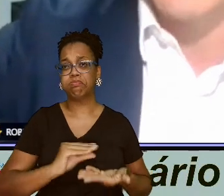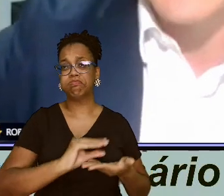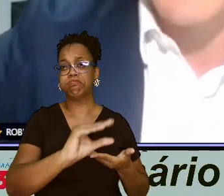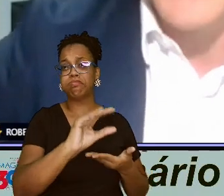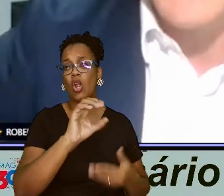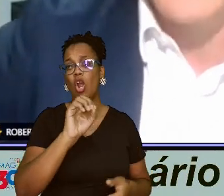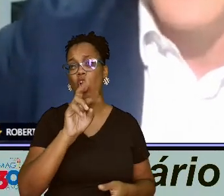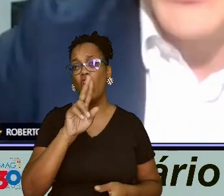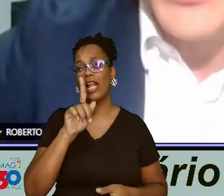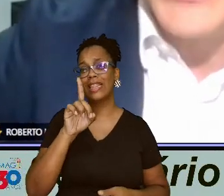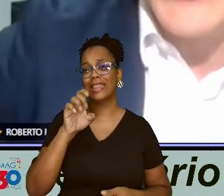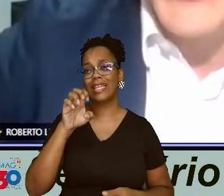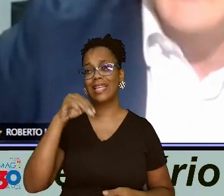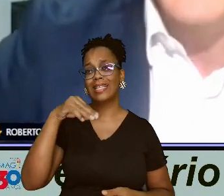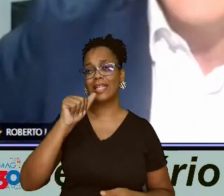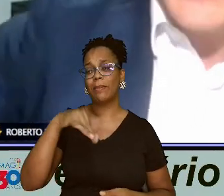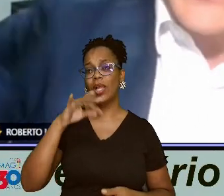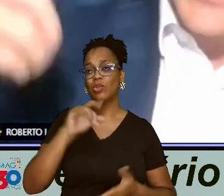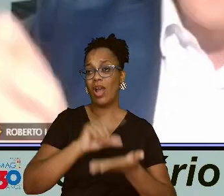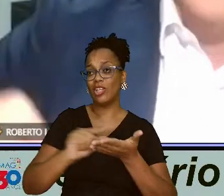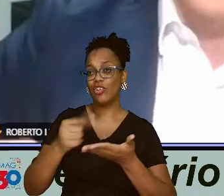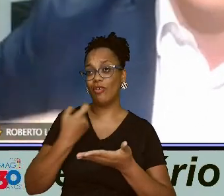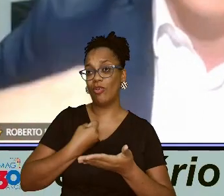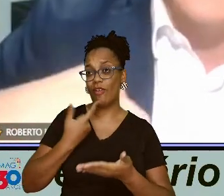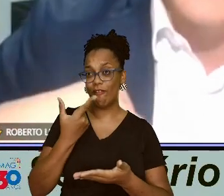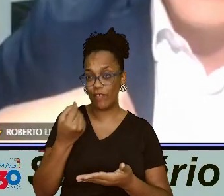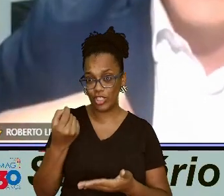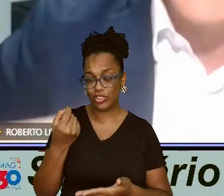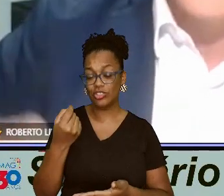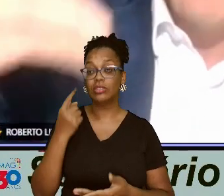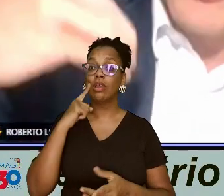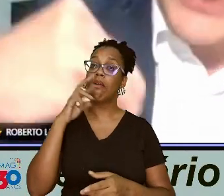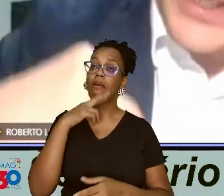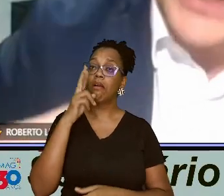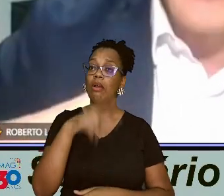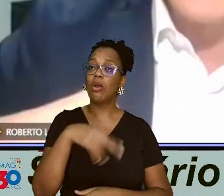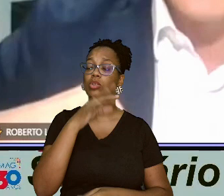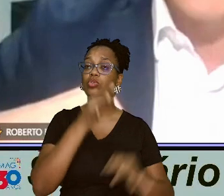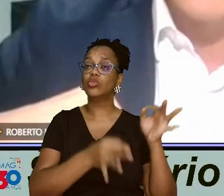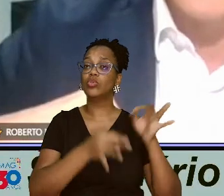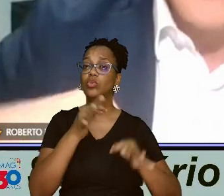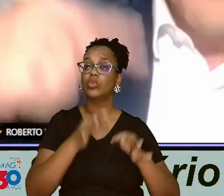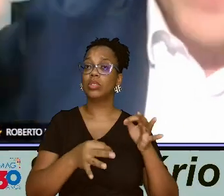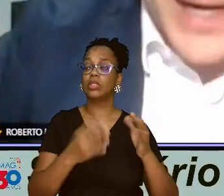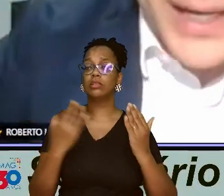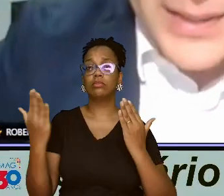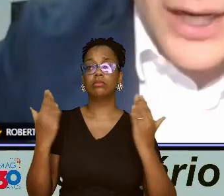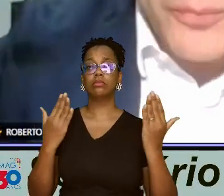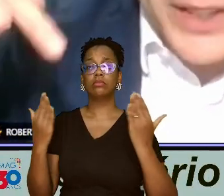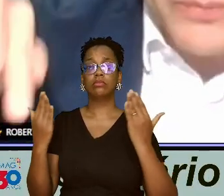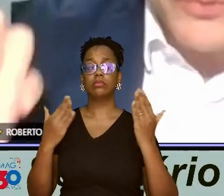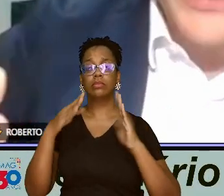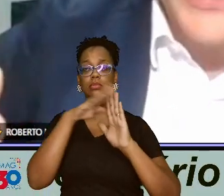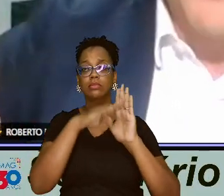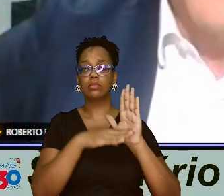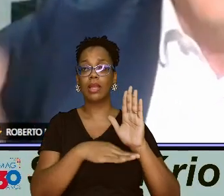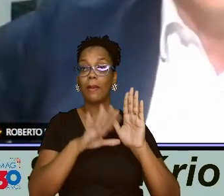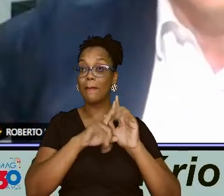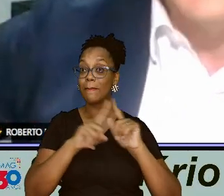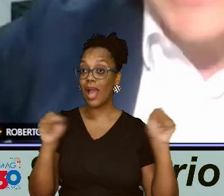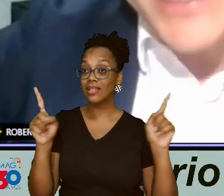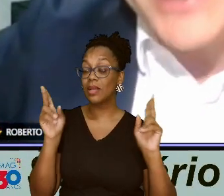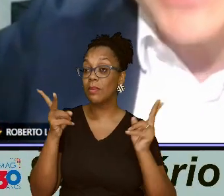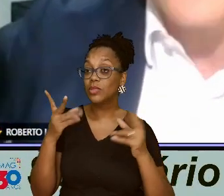na medida que, por exemplo, o artigo 20 da LINDB, ele reconhece que o juiz pondere princípios, mas, ao mesmo